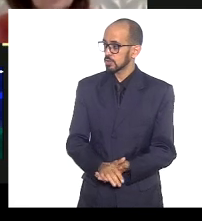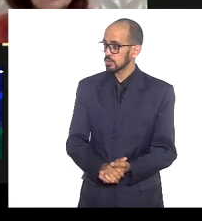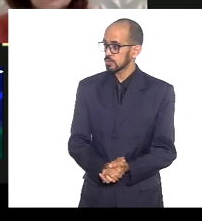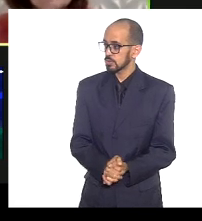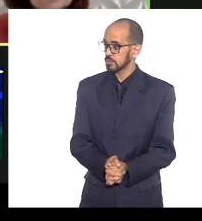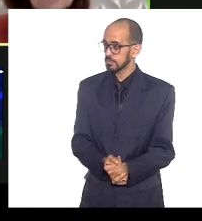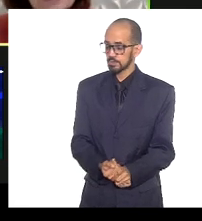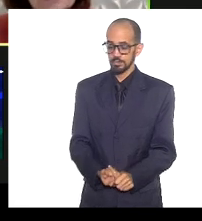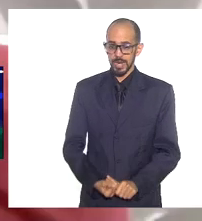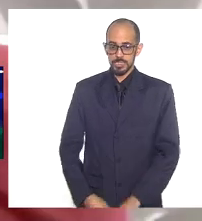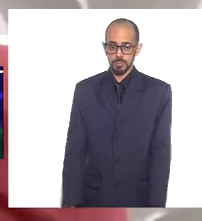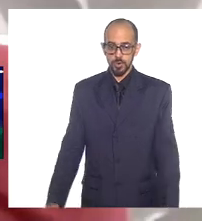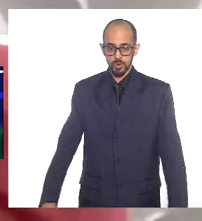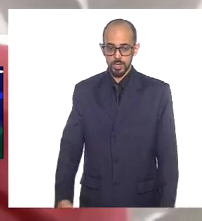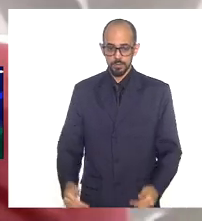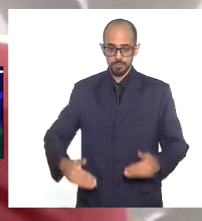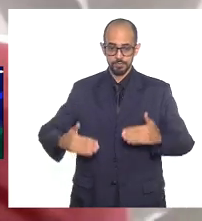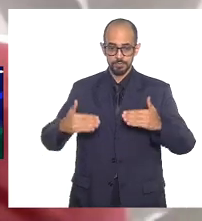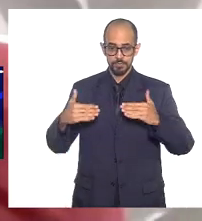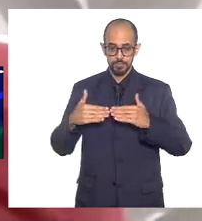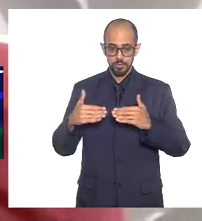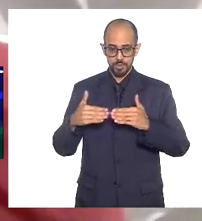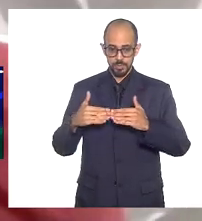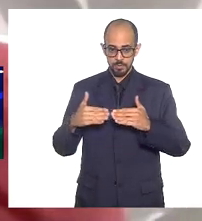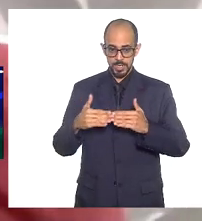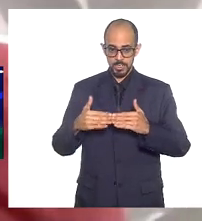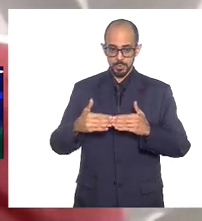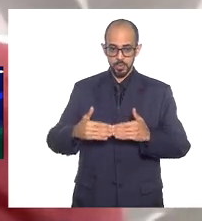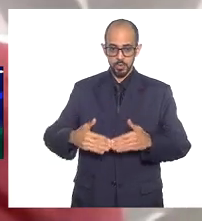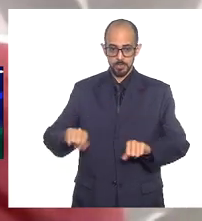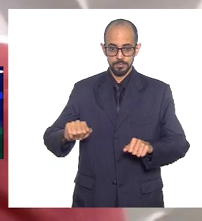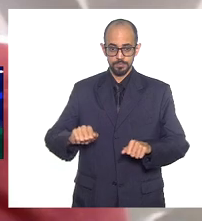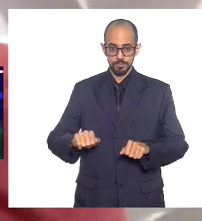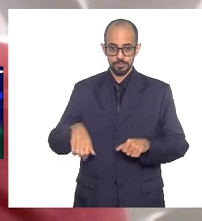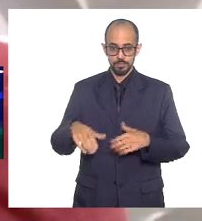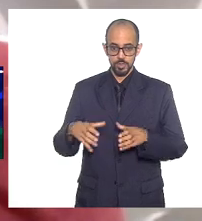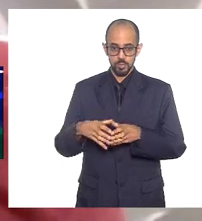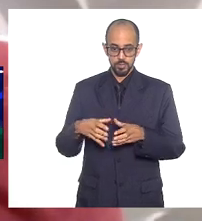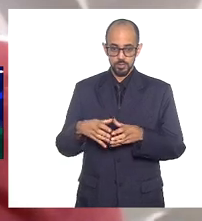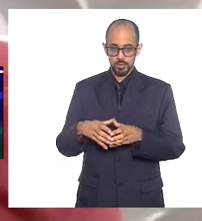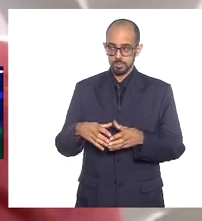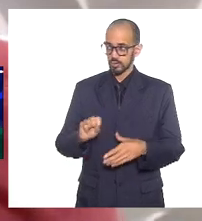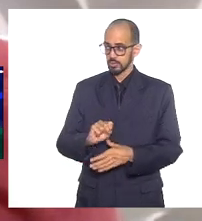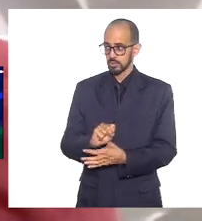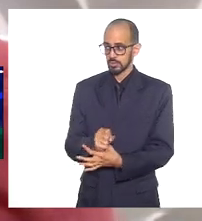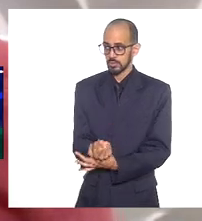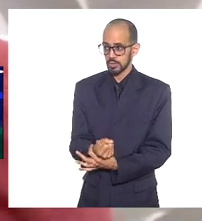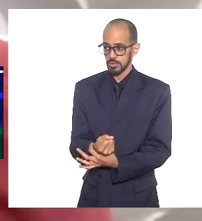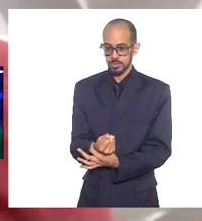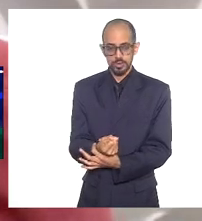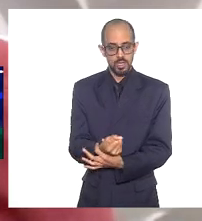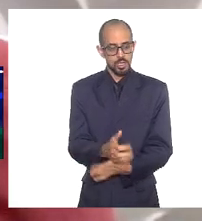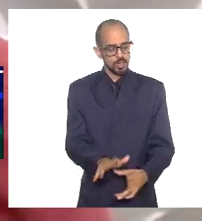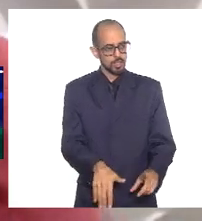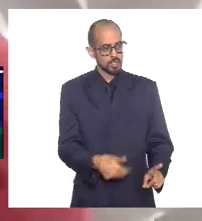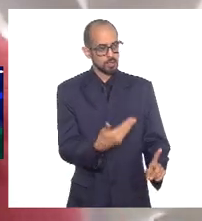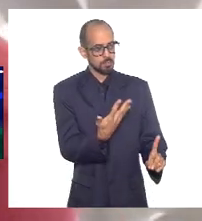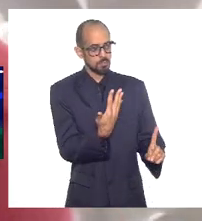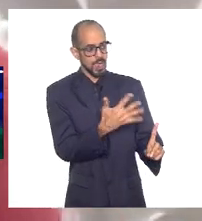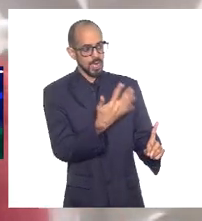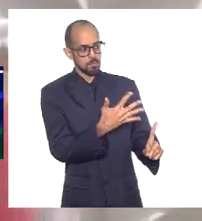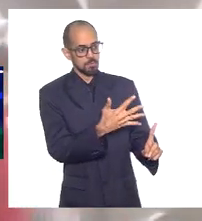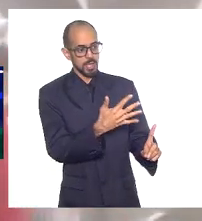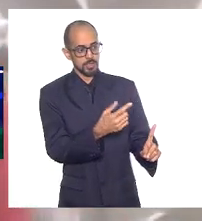Eu quero dar o parecer favorável pela comissão de segurança, elogiando aí a iniciativa do deputado Sérgio